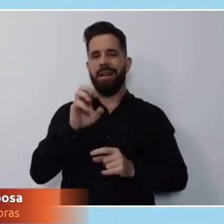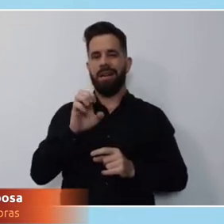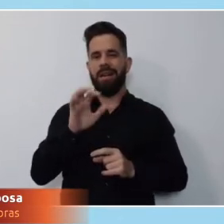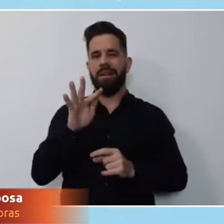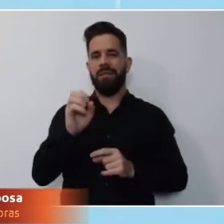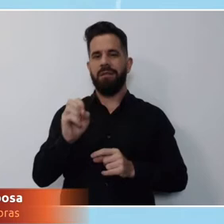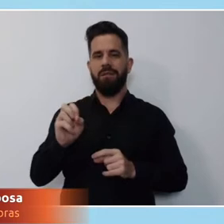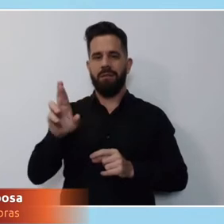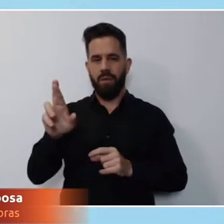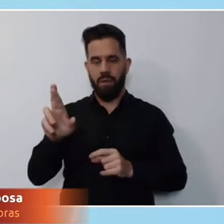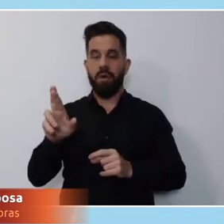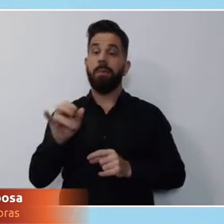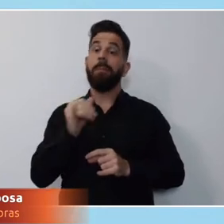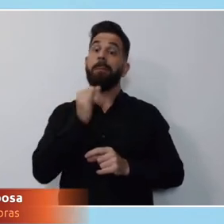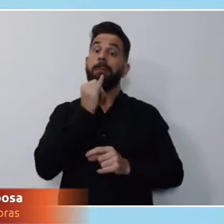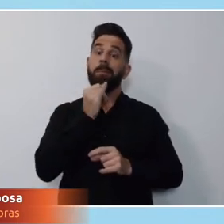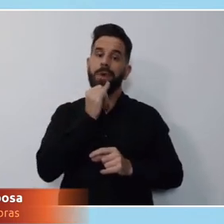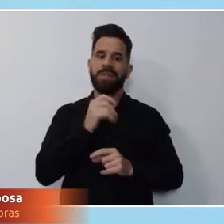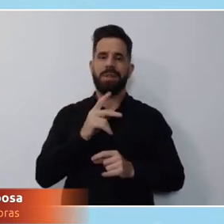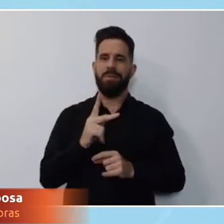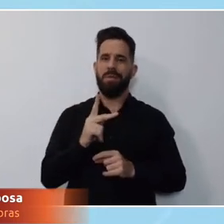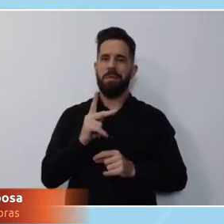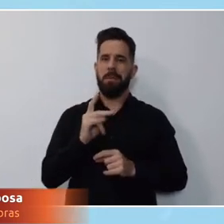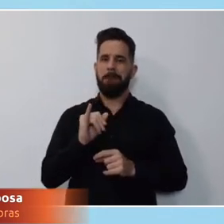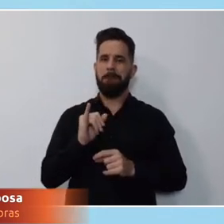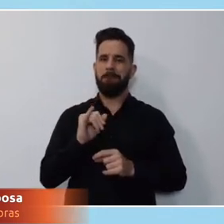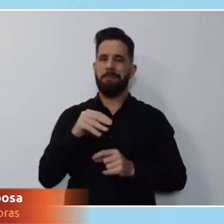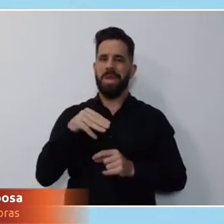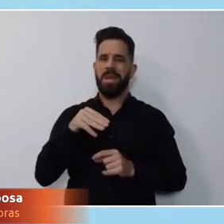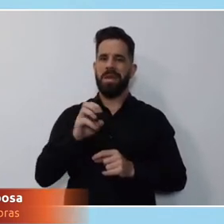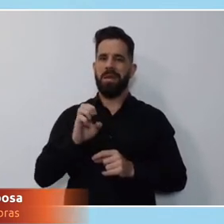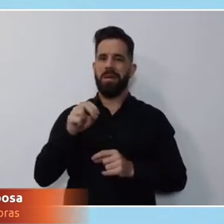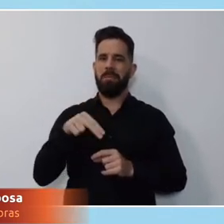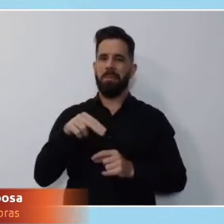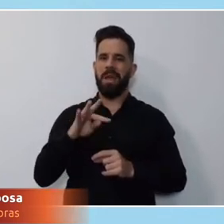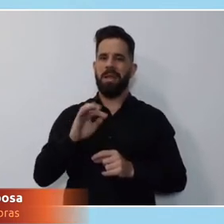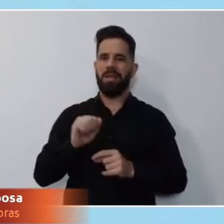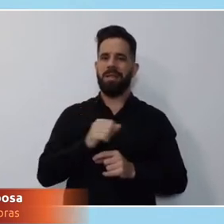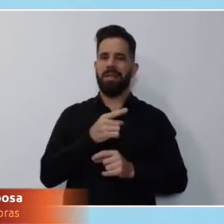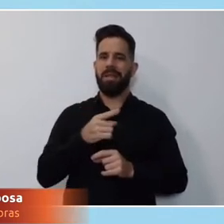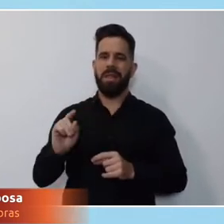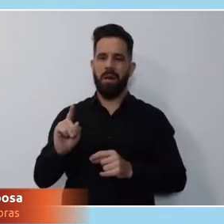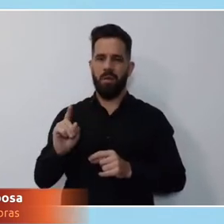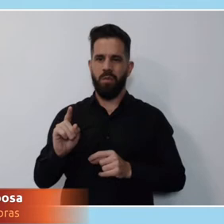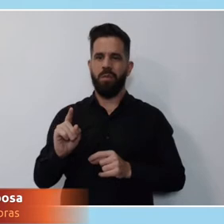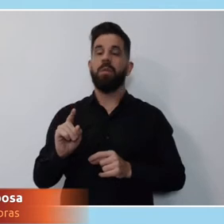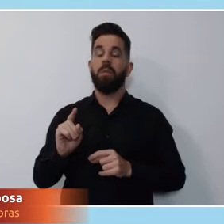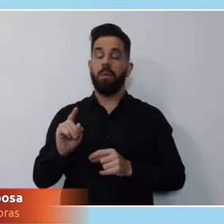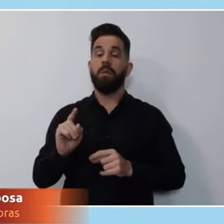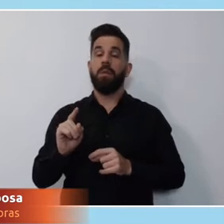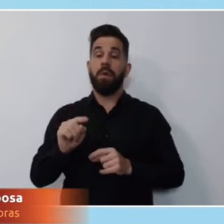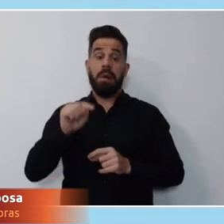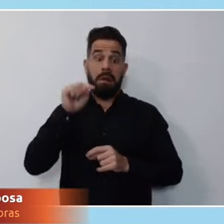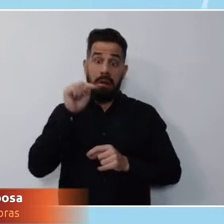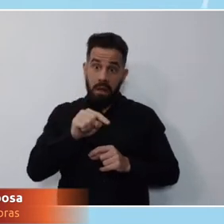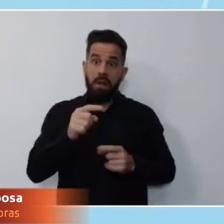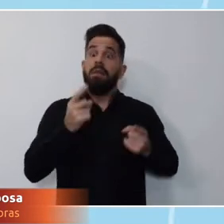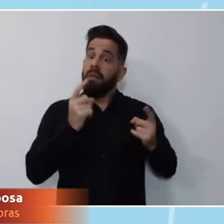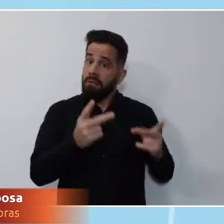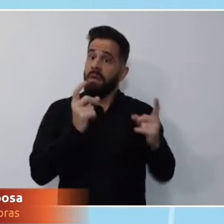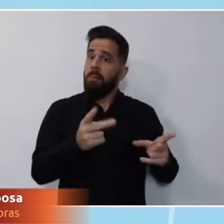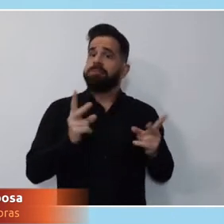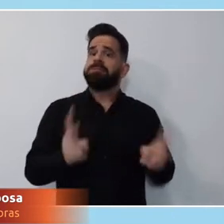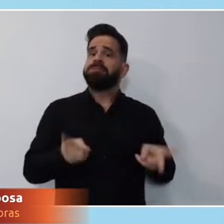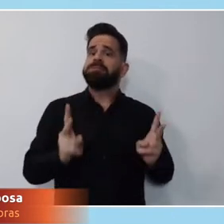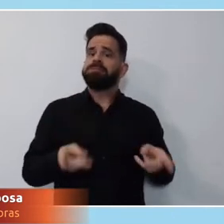que essas notícias não chegam na população. Então, e realmente não tem na embalagem, como acontece, por exemplo, com os transgênicos,